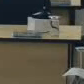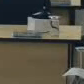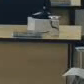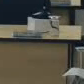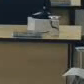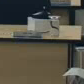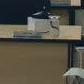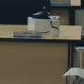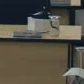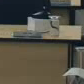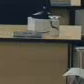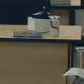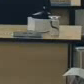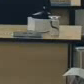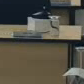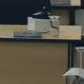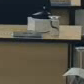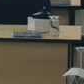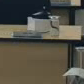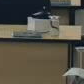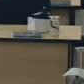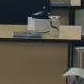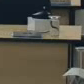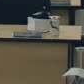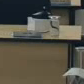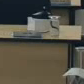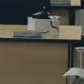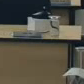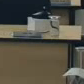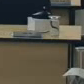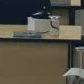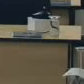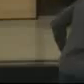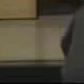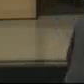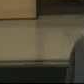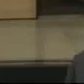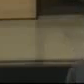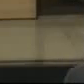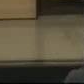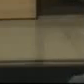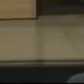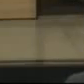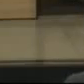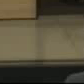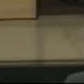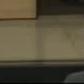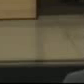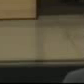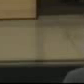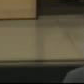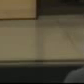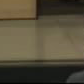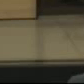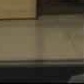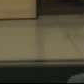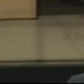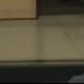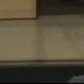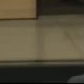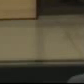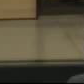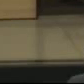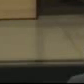Freitas. José Couto de Jesus, presente. José Eduardo Monteiro Júnior. José Farid